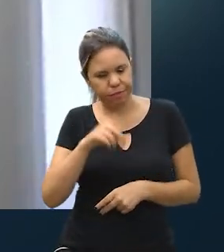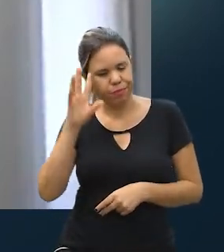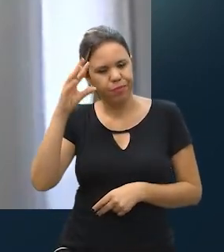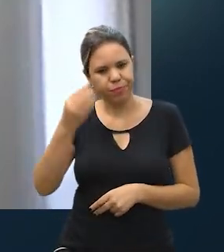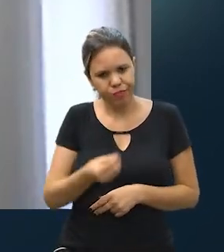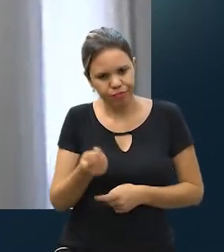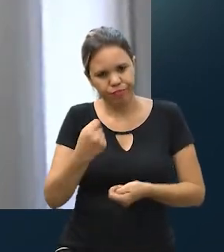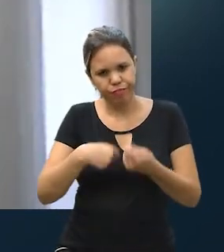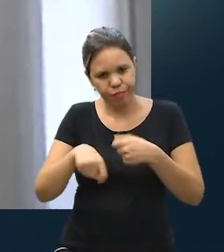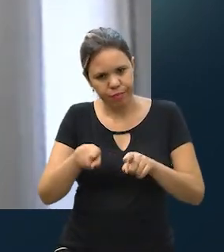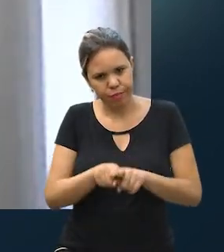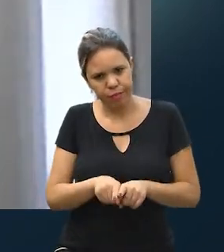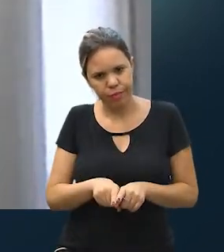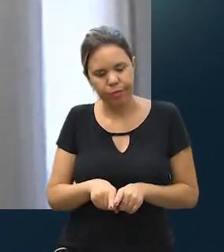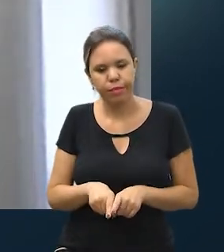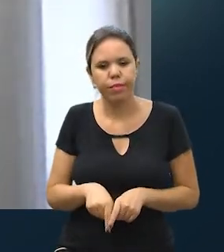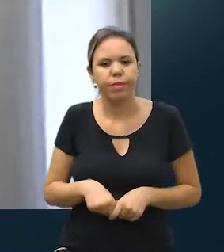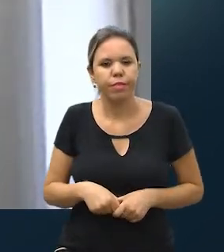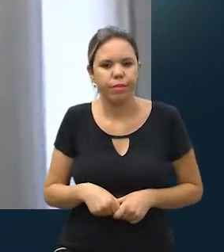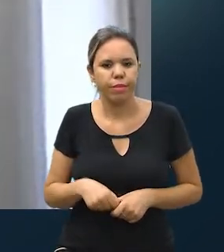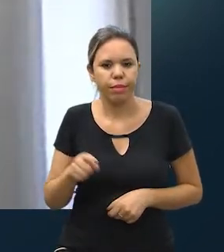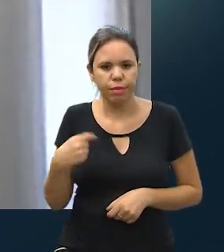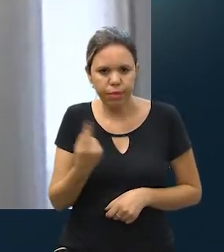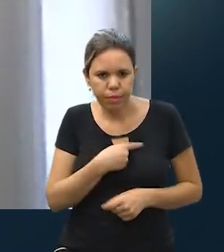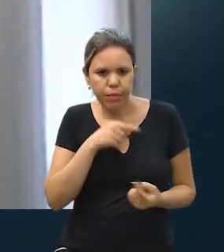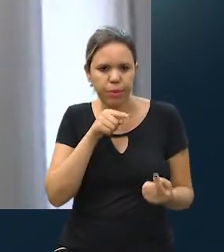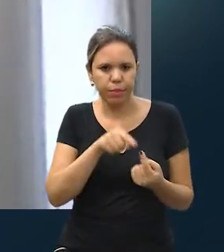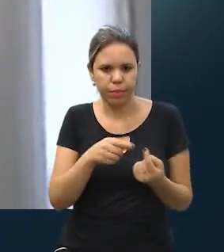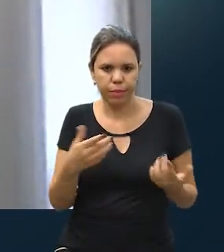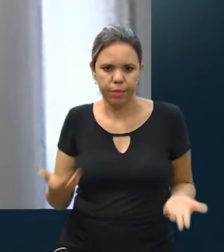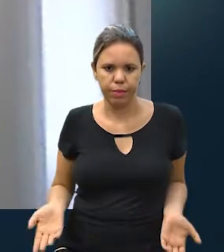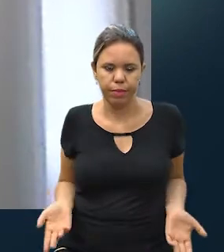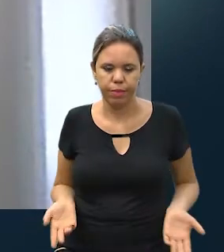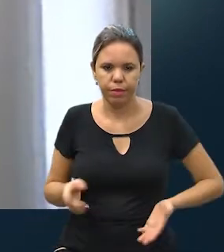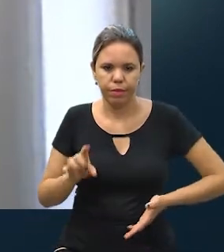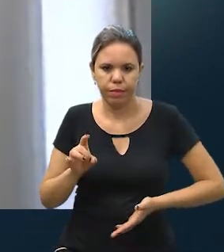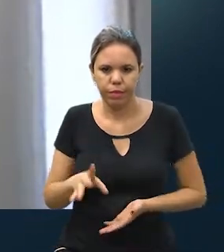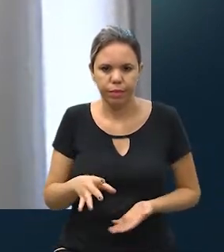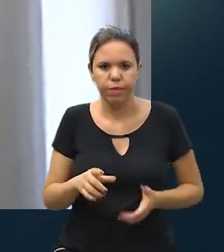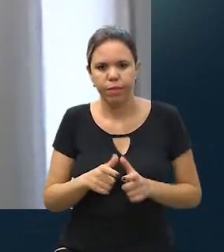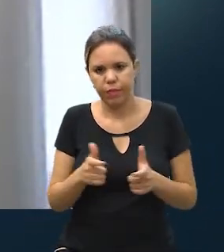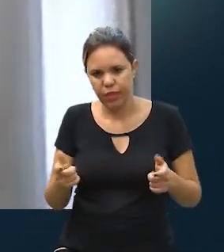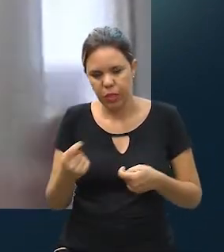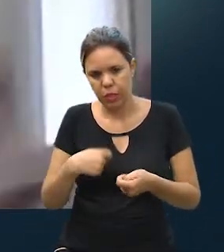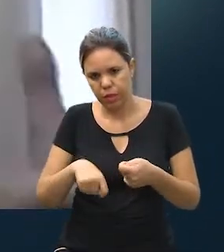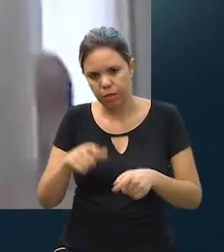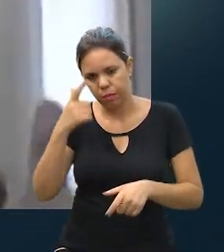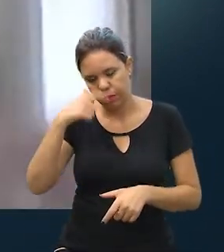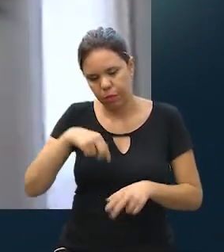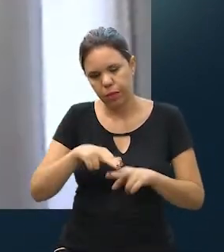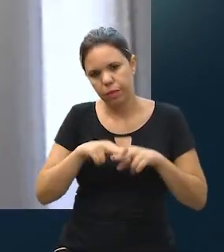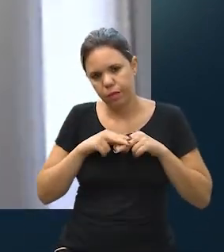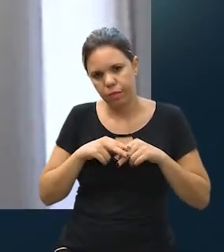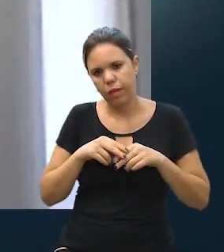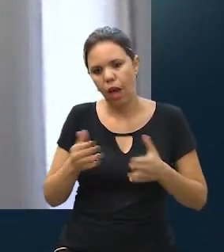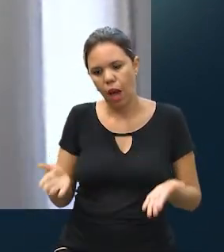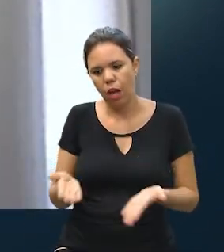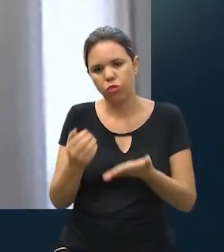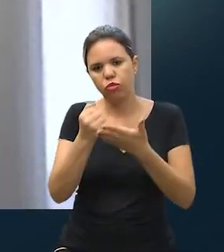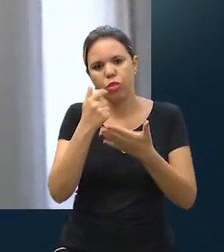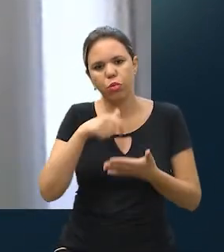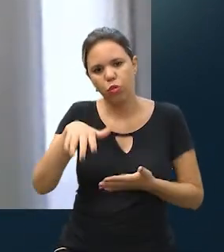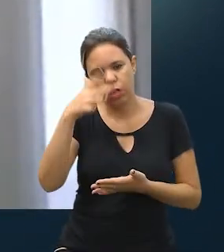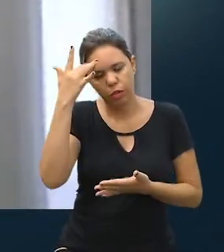entendendo o negócio, então essa é a minha missão, né? Não só crescer o meu negócio, obviamente, por mim, mas também de trazer outras